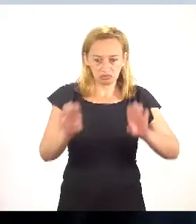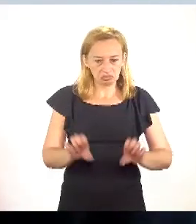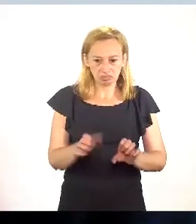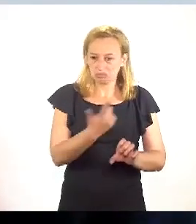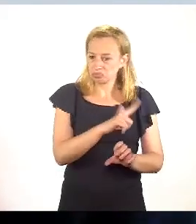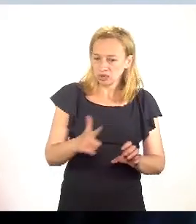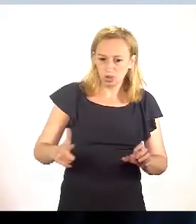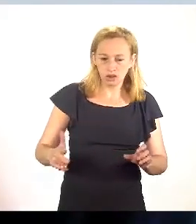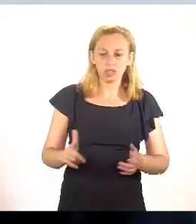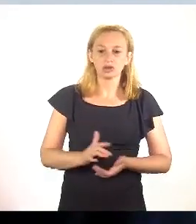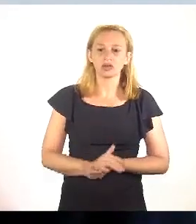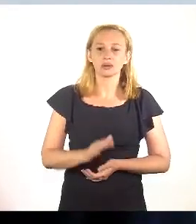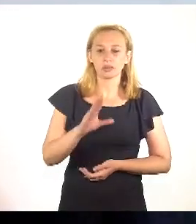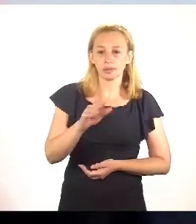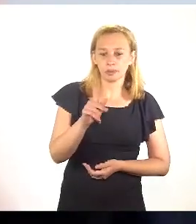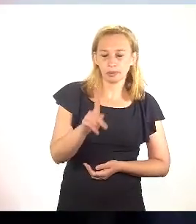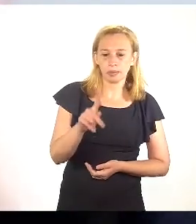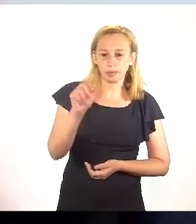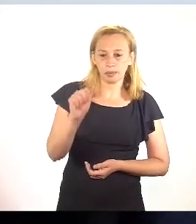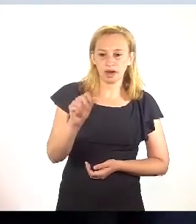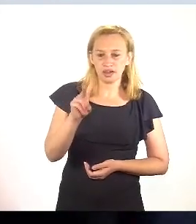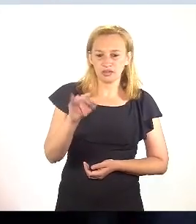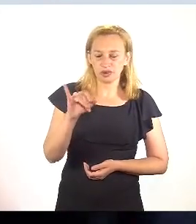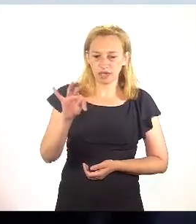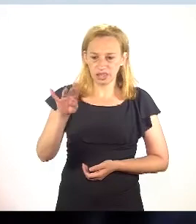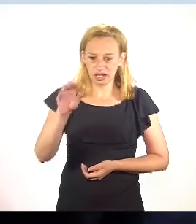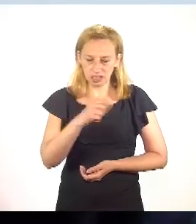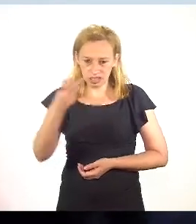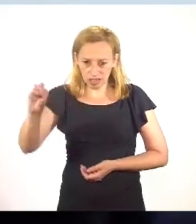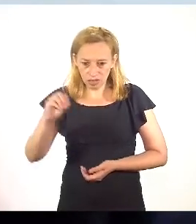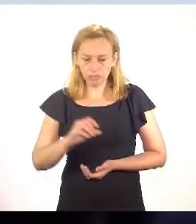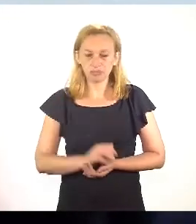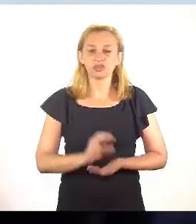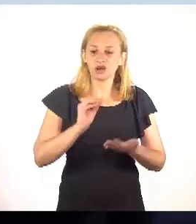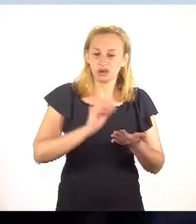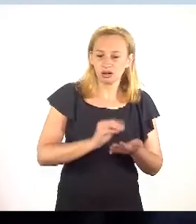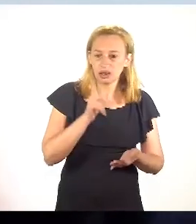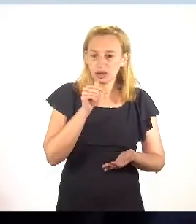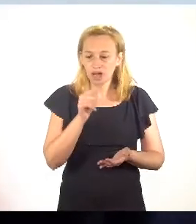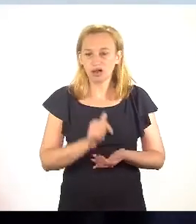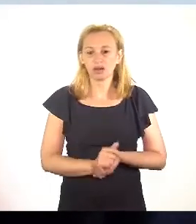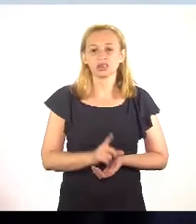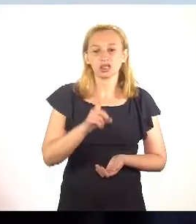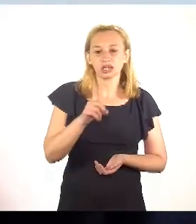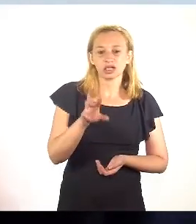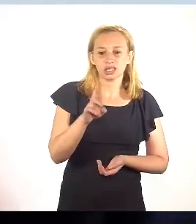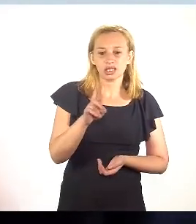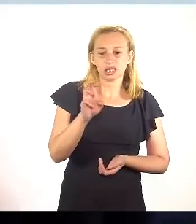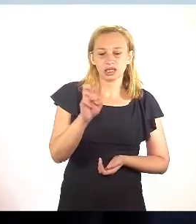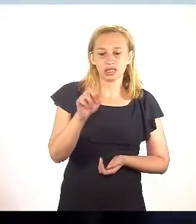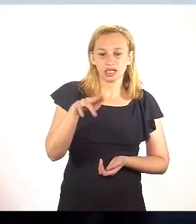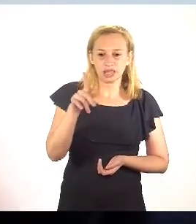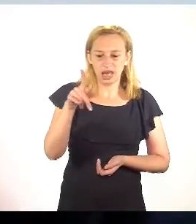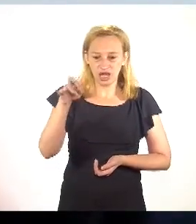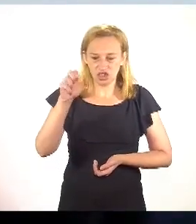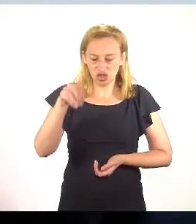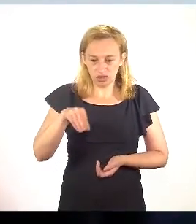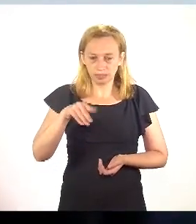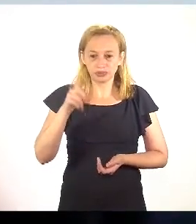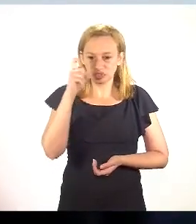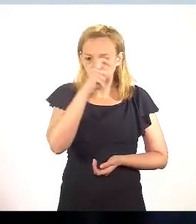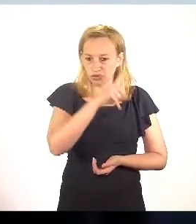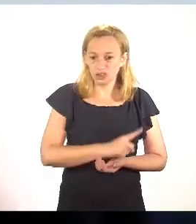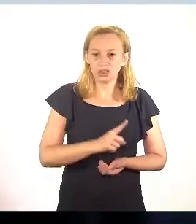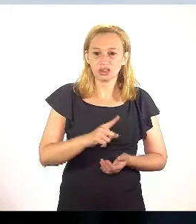infraestrutura de pavimentação, anteriormente, lógico, abastecimento de água, sistema de drenagem, que era uma complexidade bastante da região